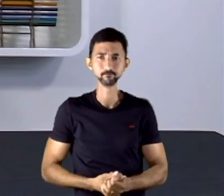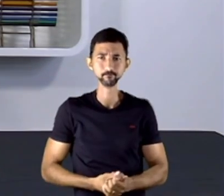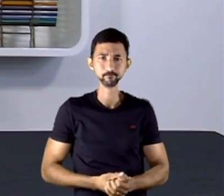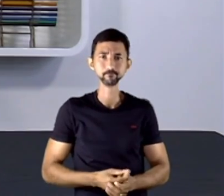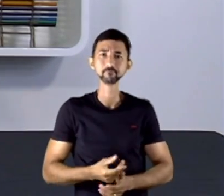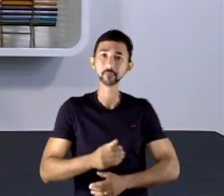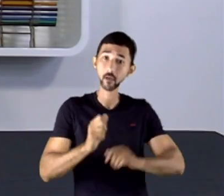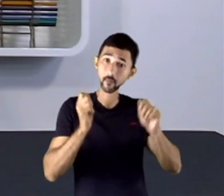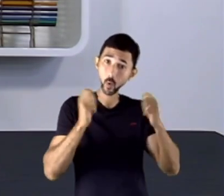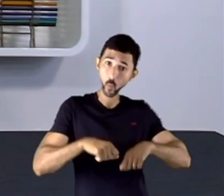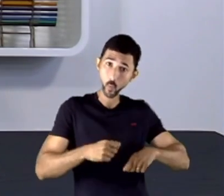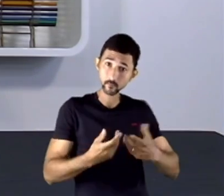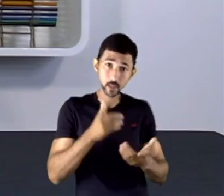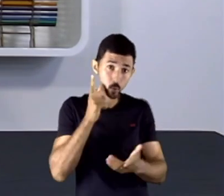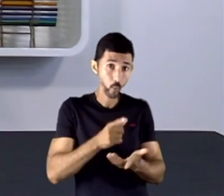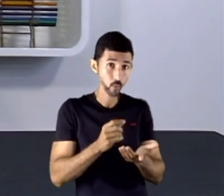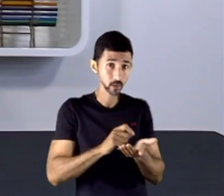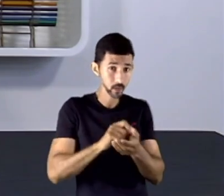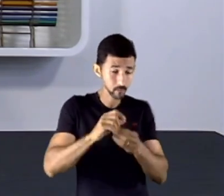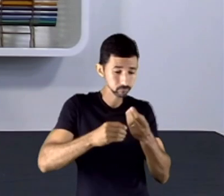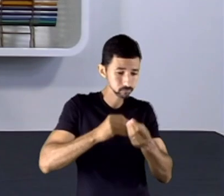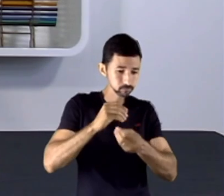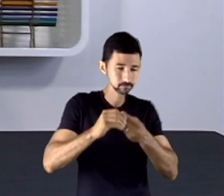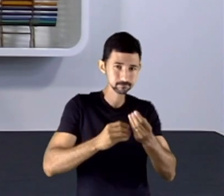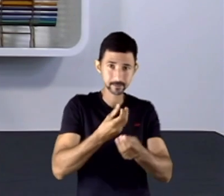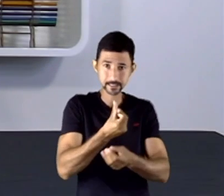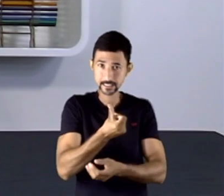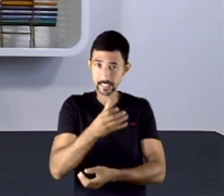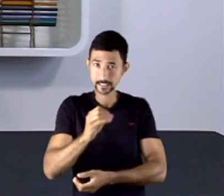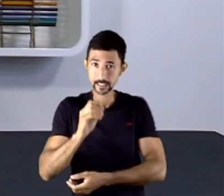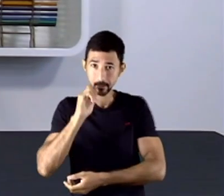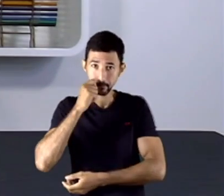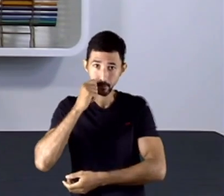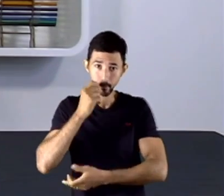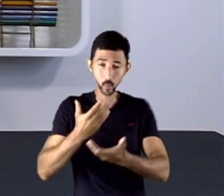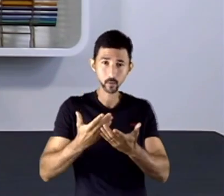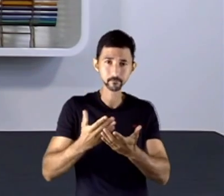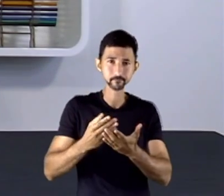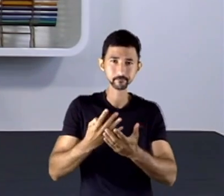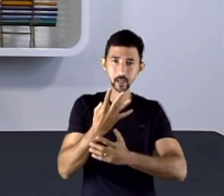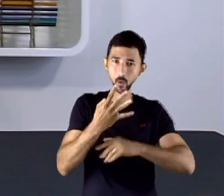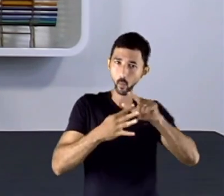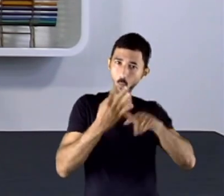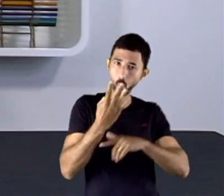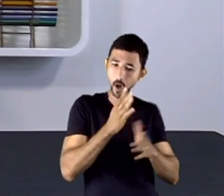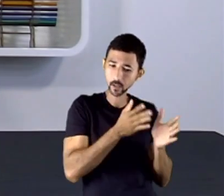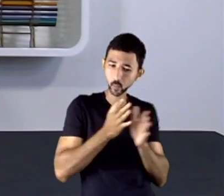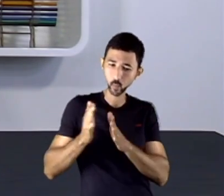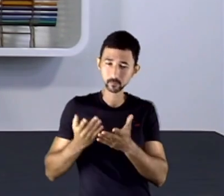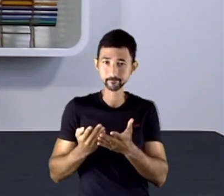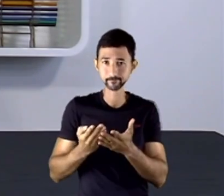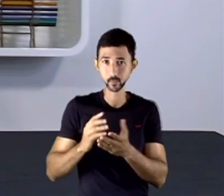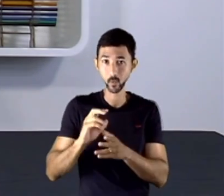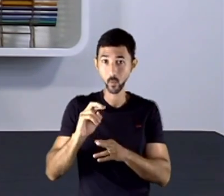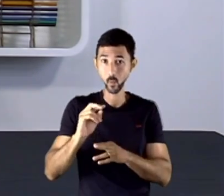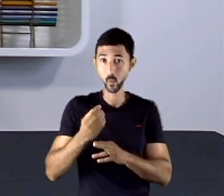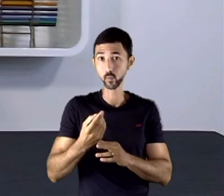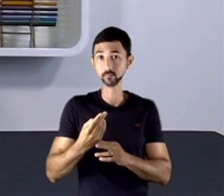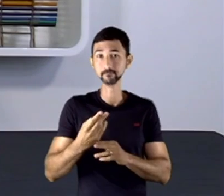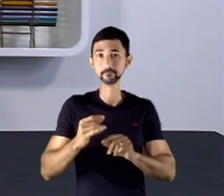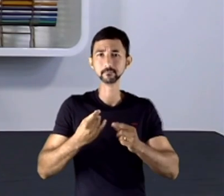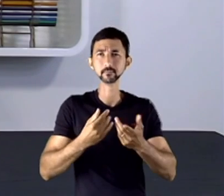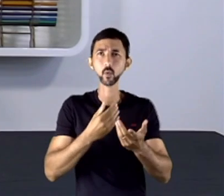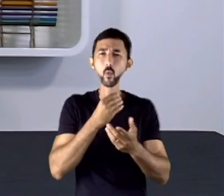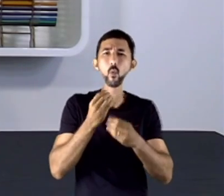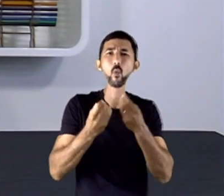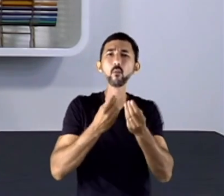será possível eu embalar os 60 bombons nessas quatro possibilidades ou não? Como que o Francisco